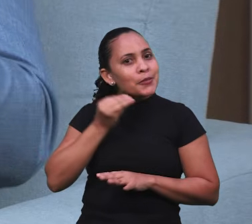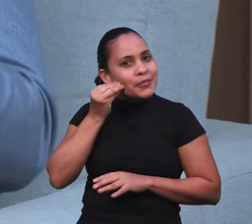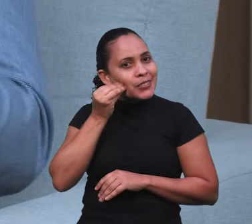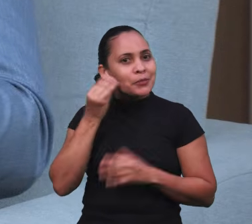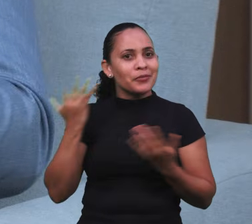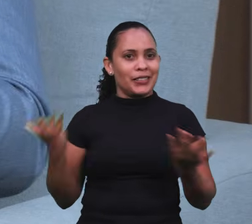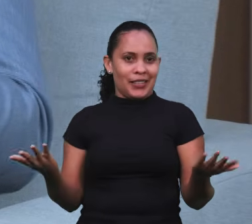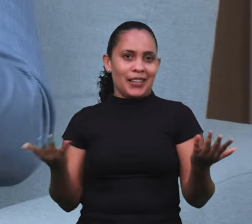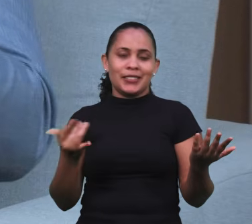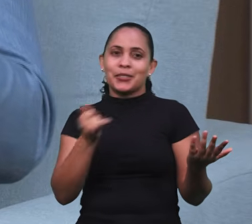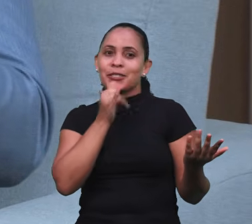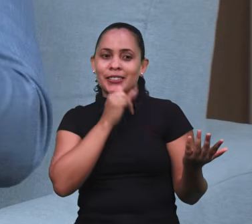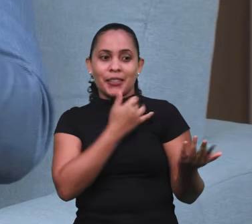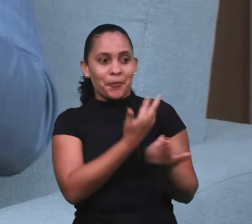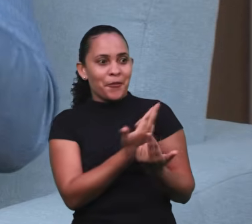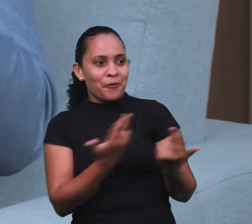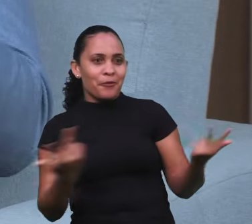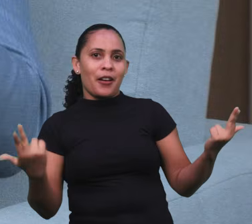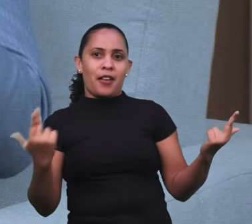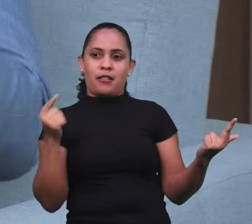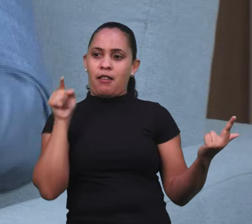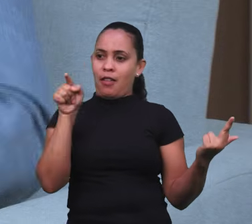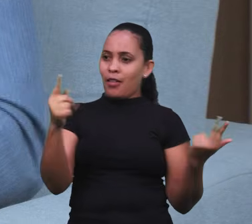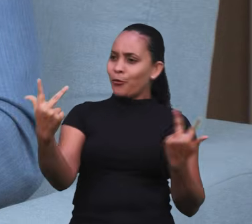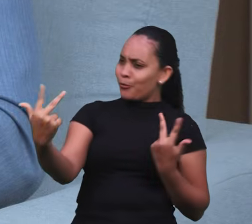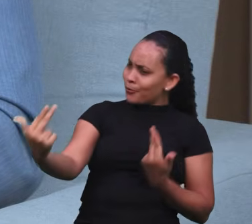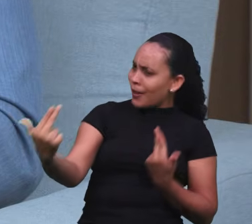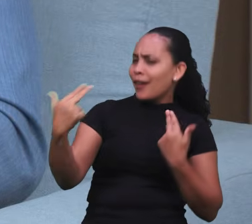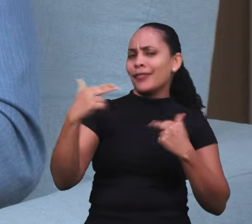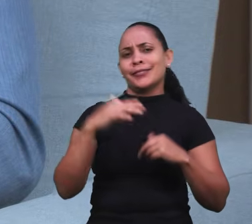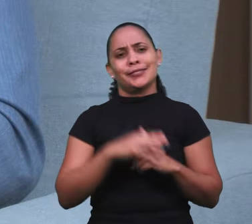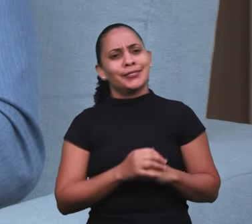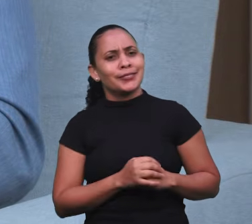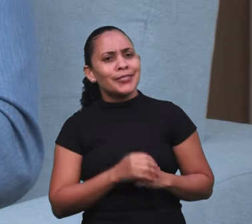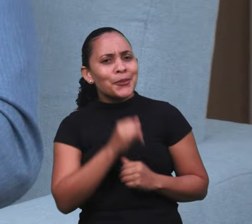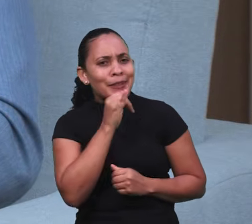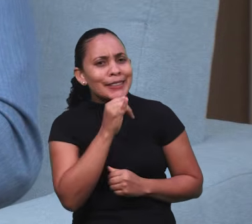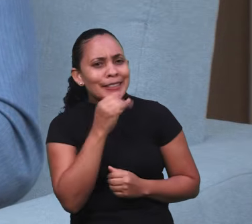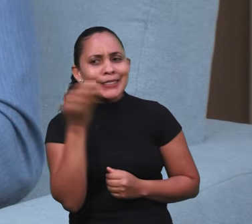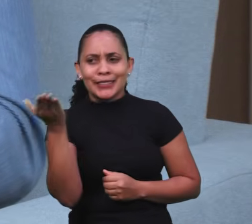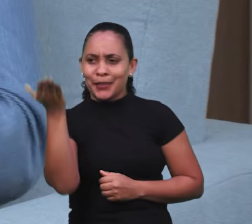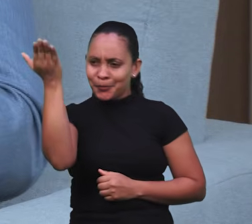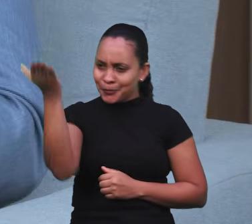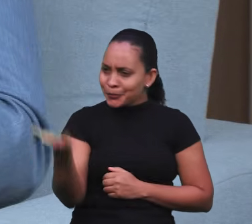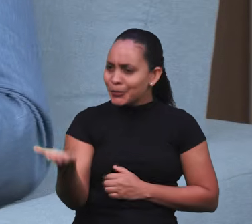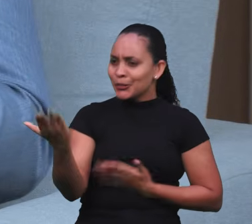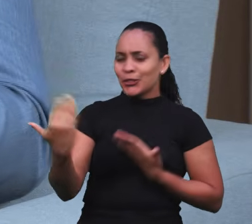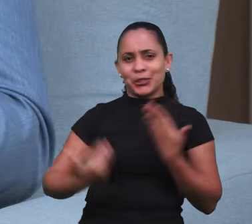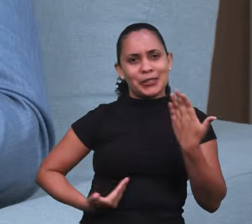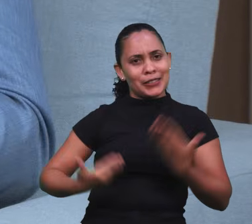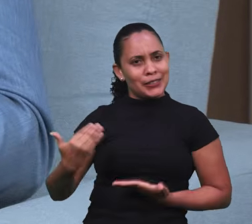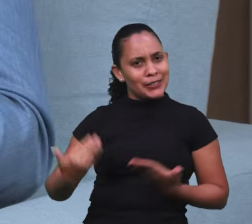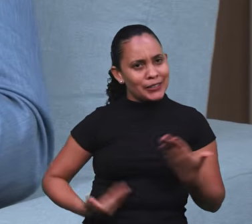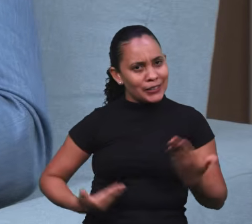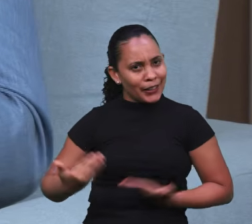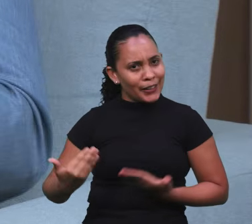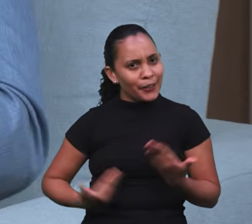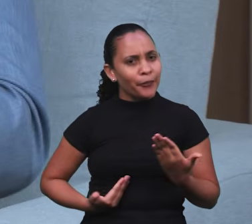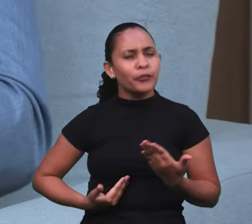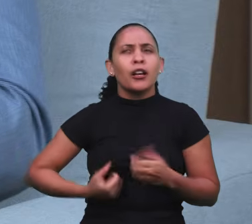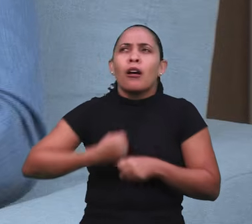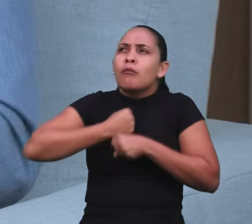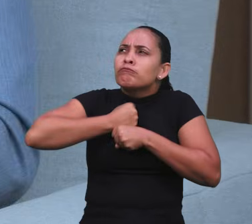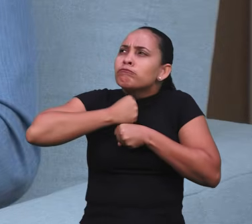os nossos irmãos, assim como a nossa irmã Leida, são exemplos de servos e servas que